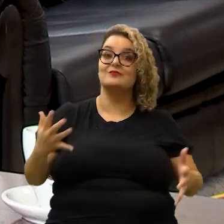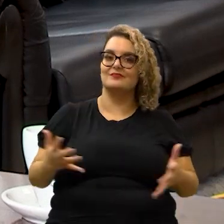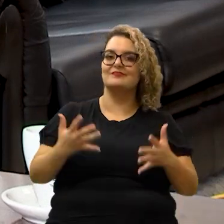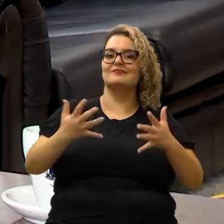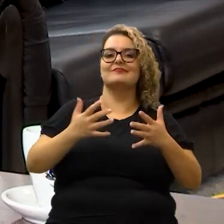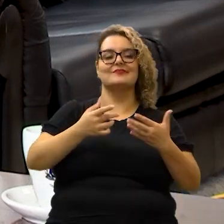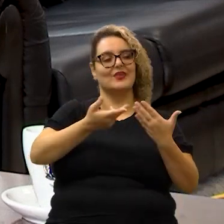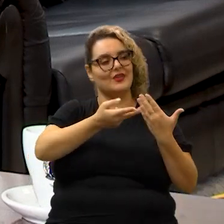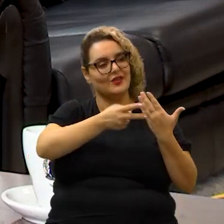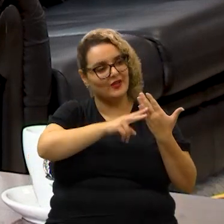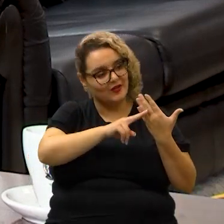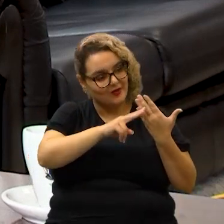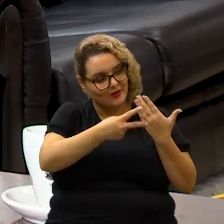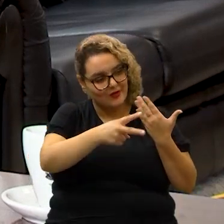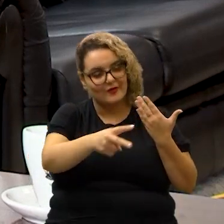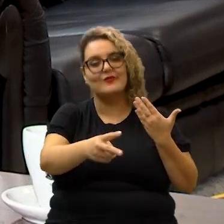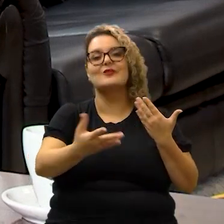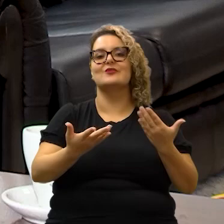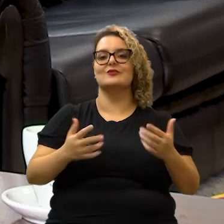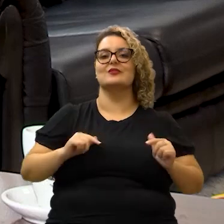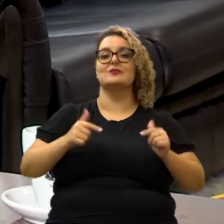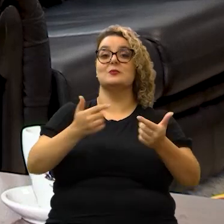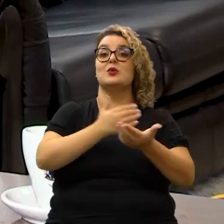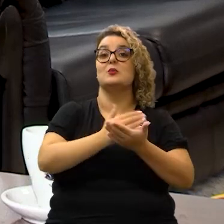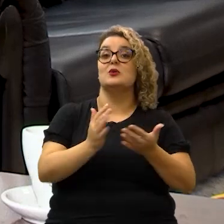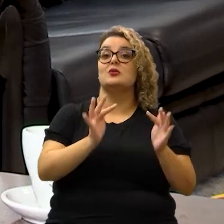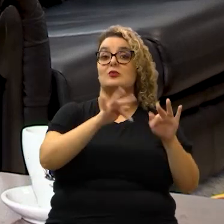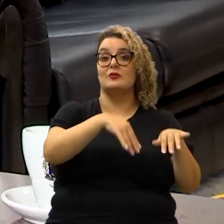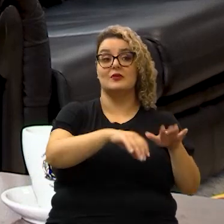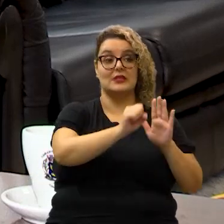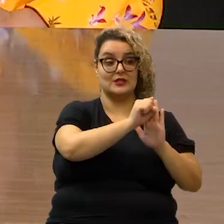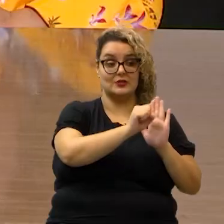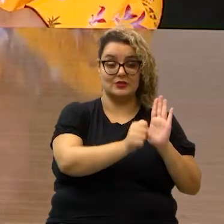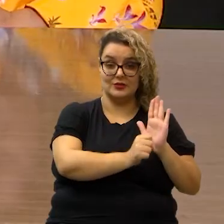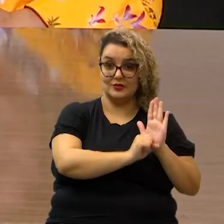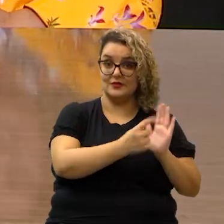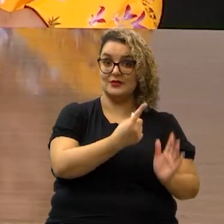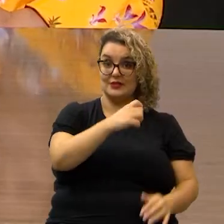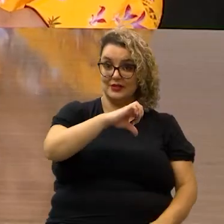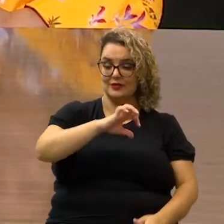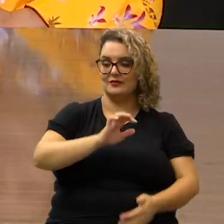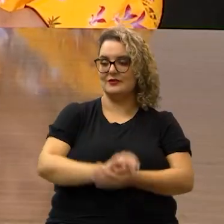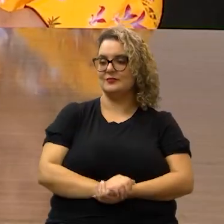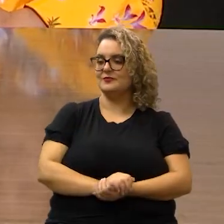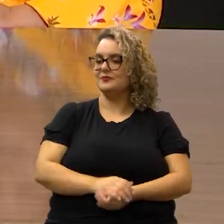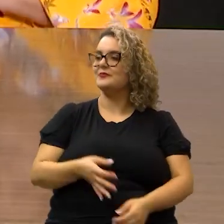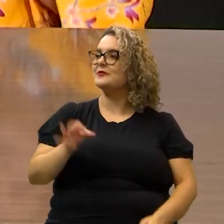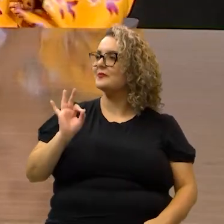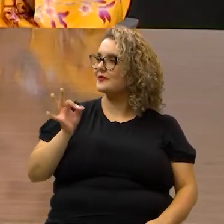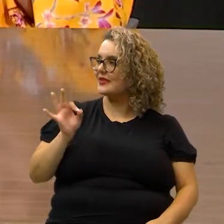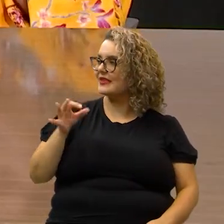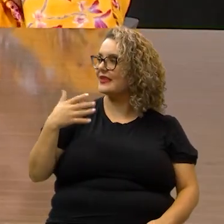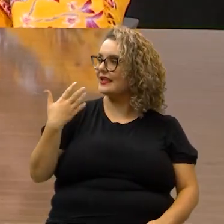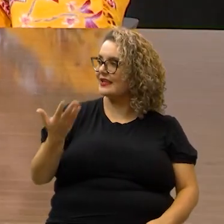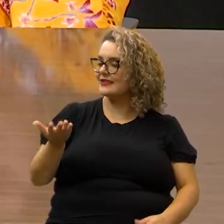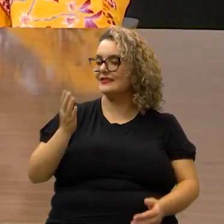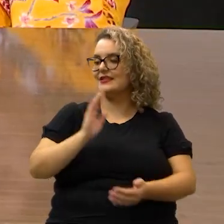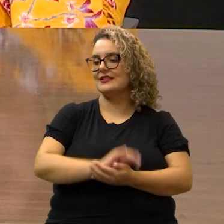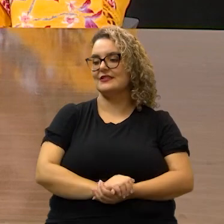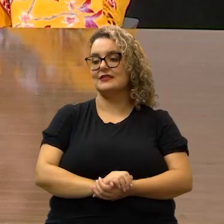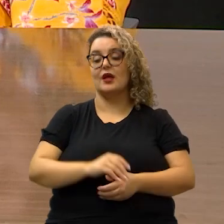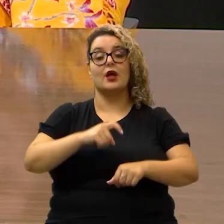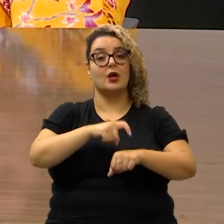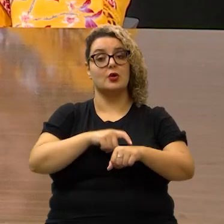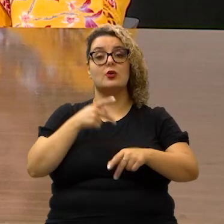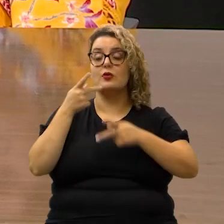a essa luta que começou ainda lá no final do século XIX. Tá certo, então. E esse momento, até eu falei que o senhor